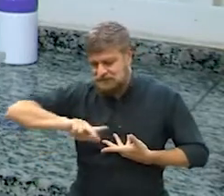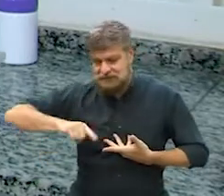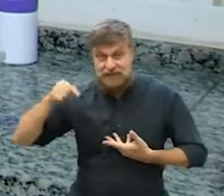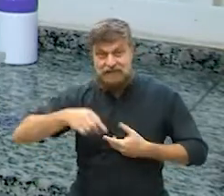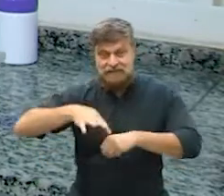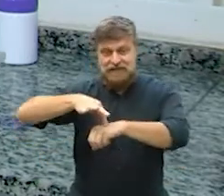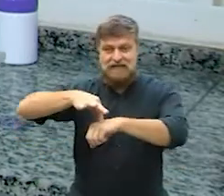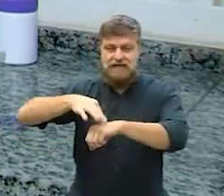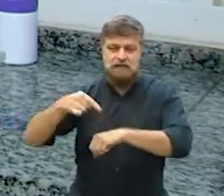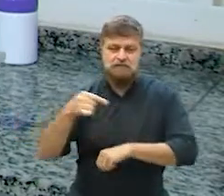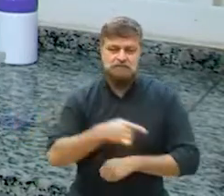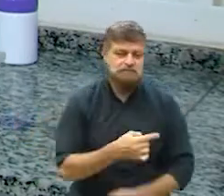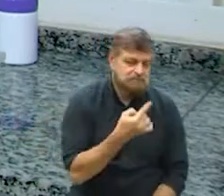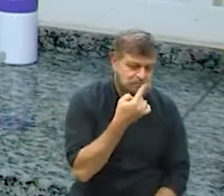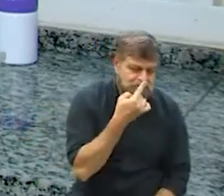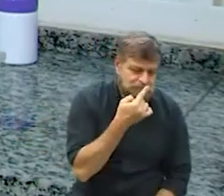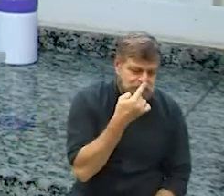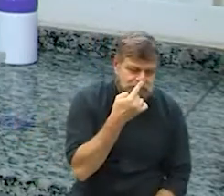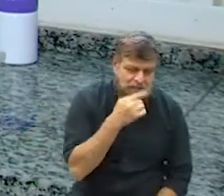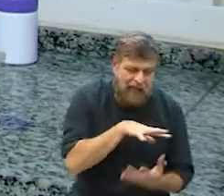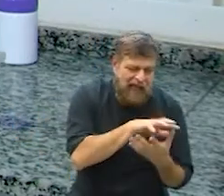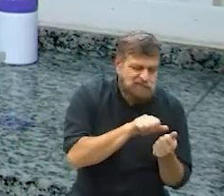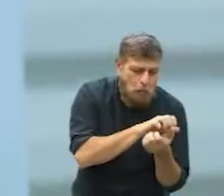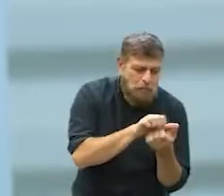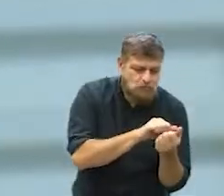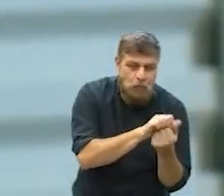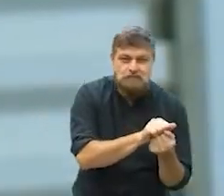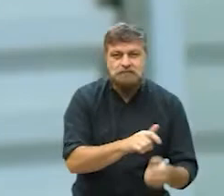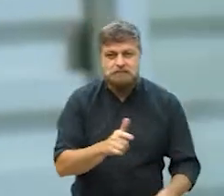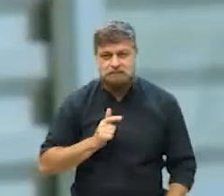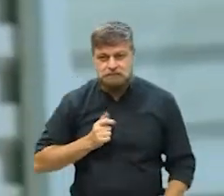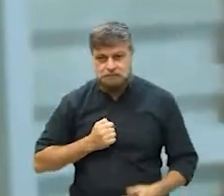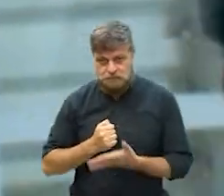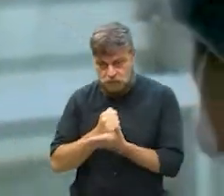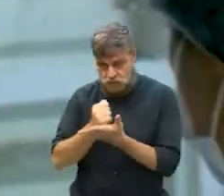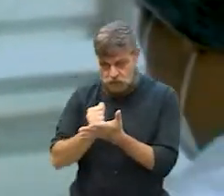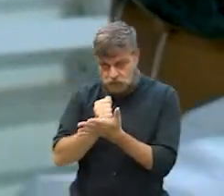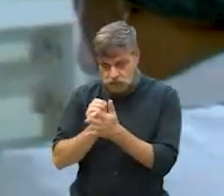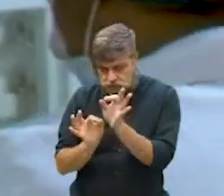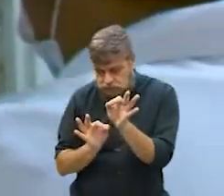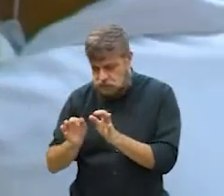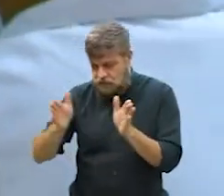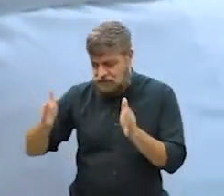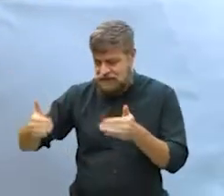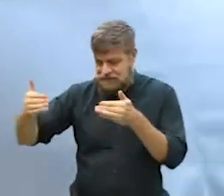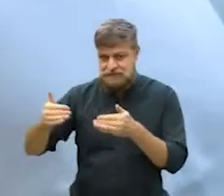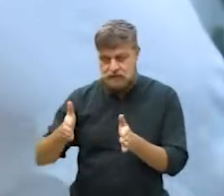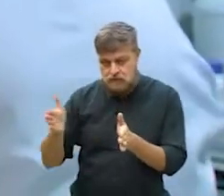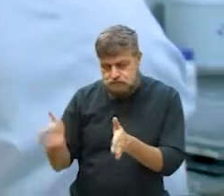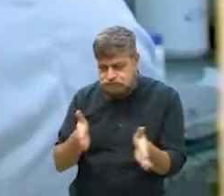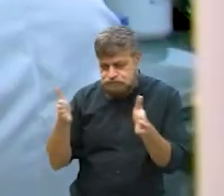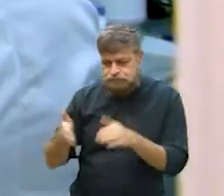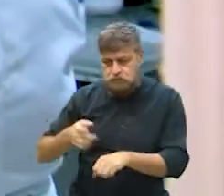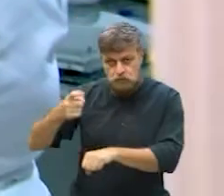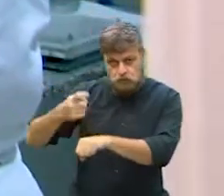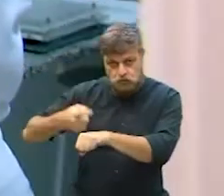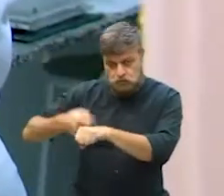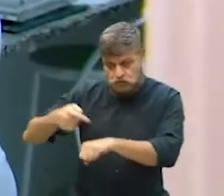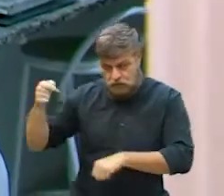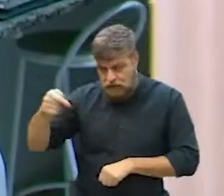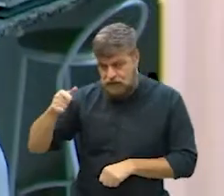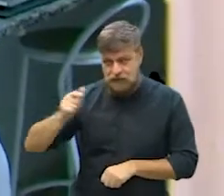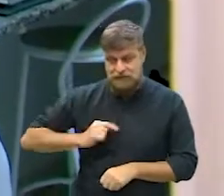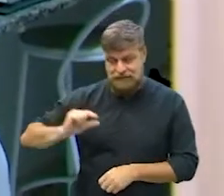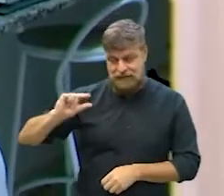Nesse caso, é carne, agradando bastante o bichinho. Normalmente, os laboratórios são organizados em salas para produtos